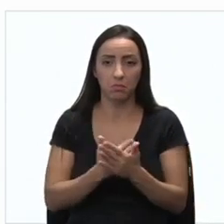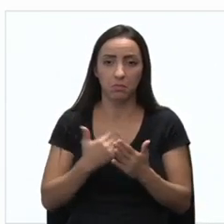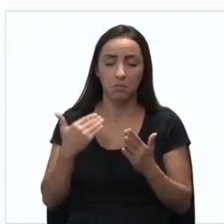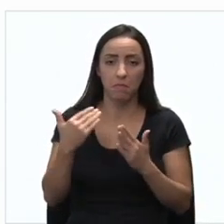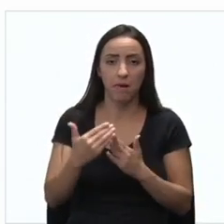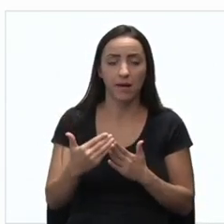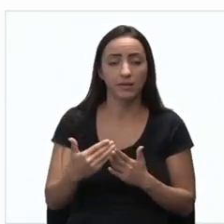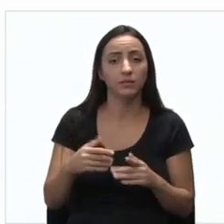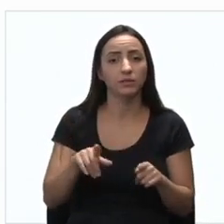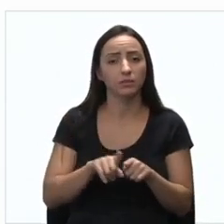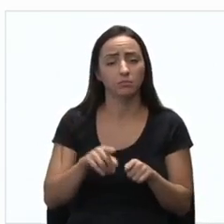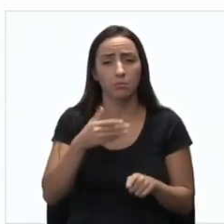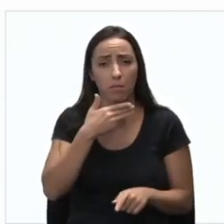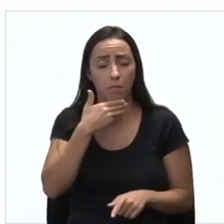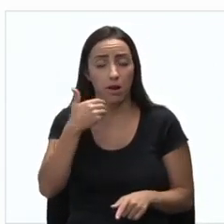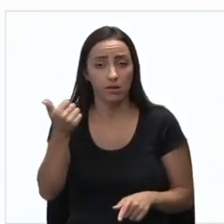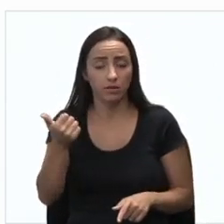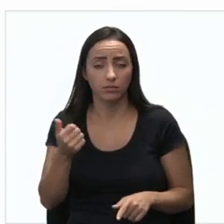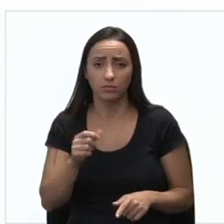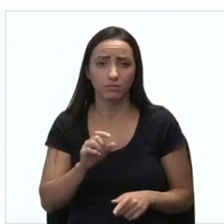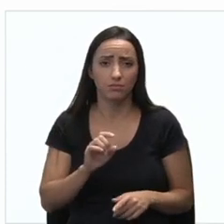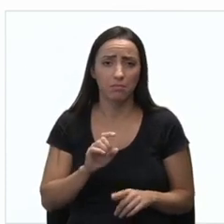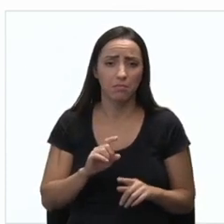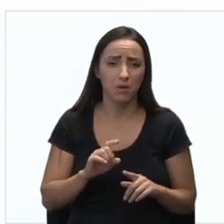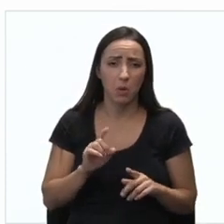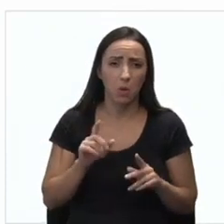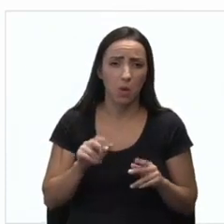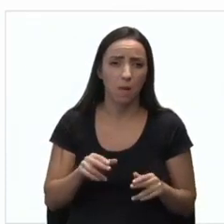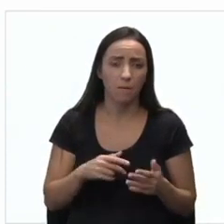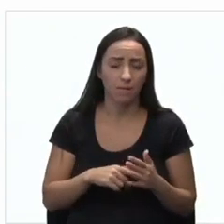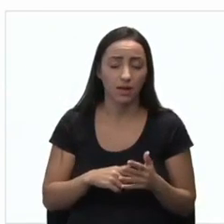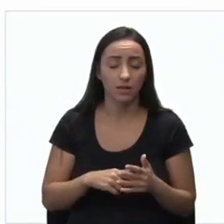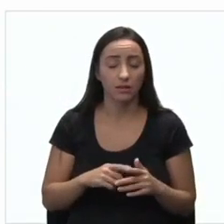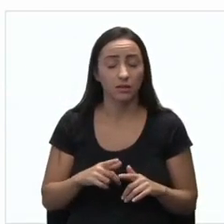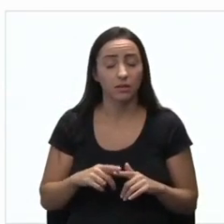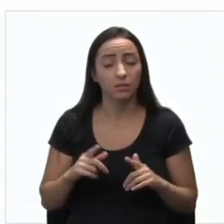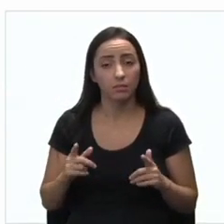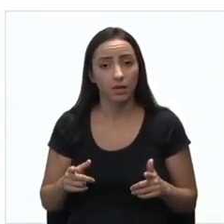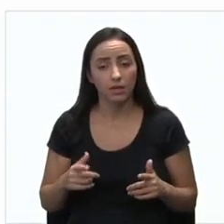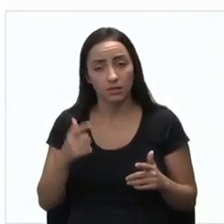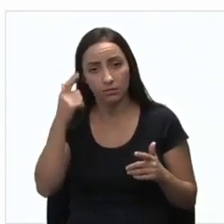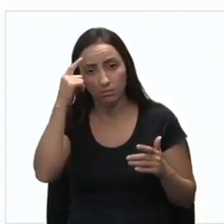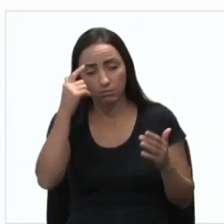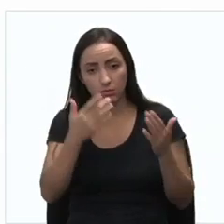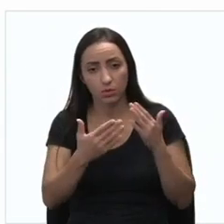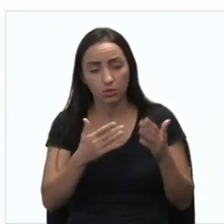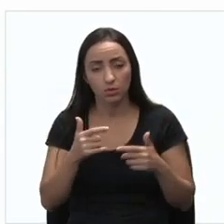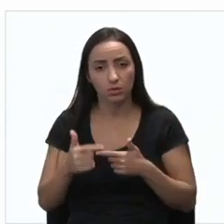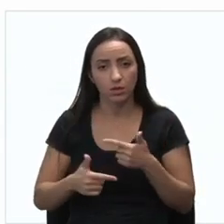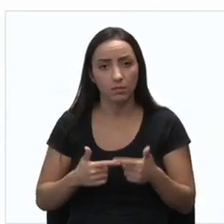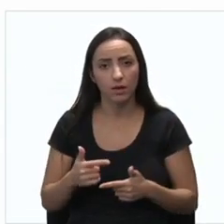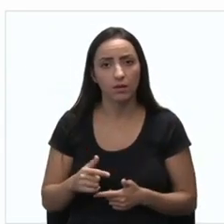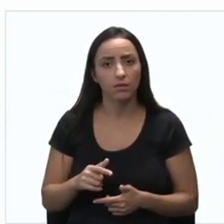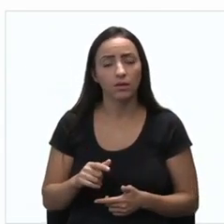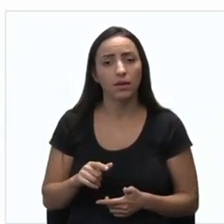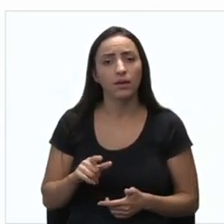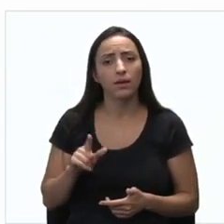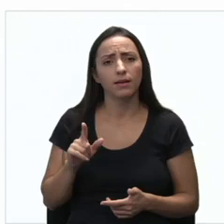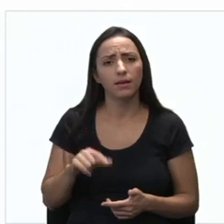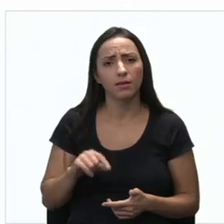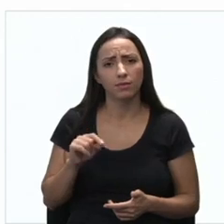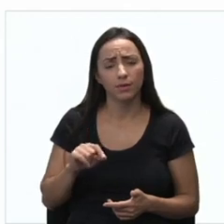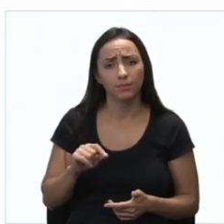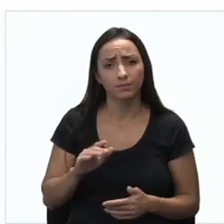jornada de trabalho. Então, o psicólogo organizacional e do trabalho, ele atua como um